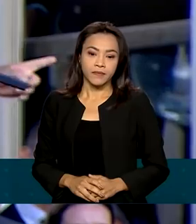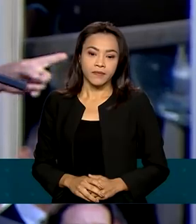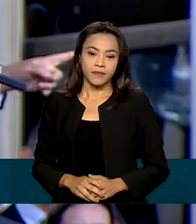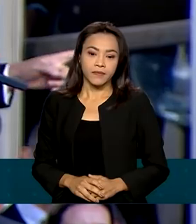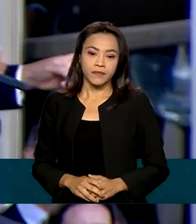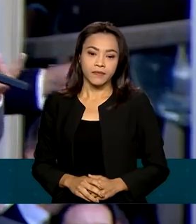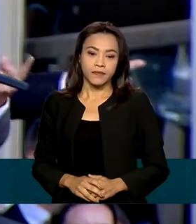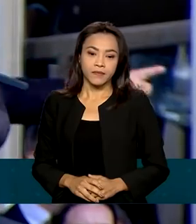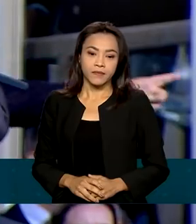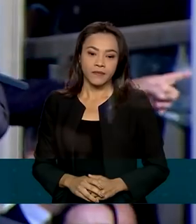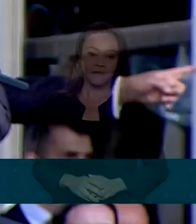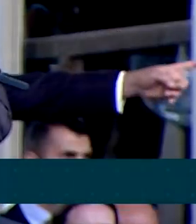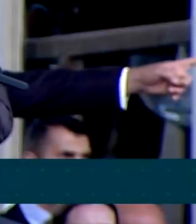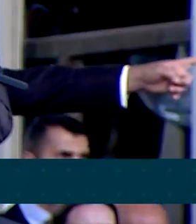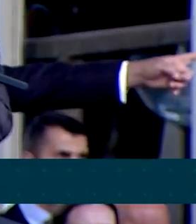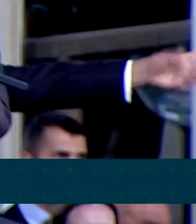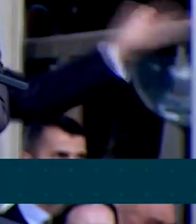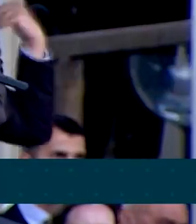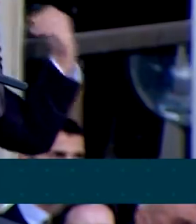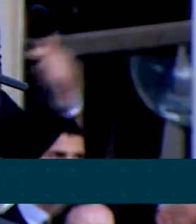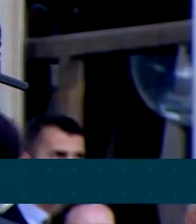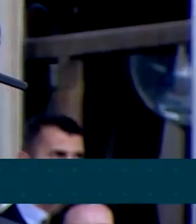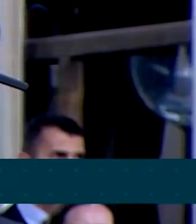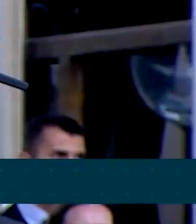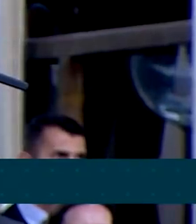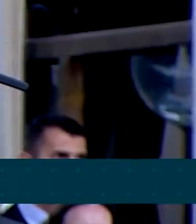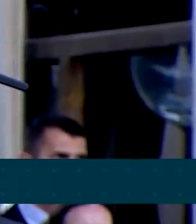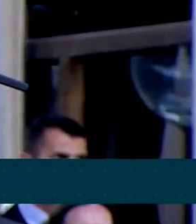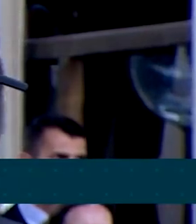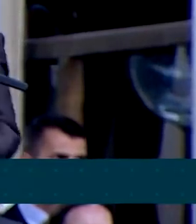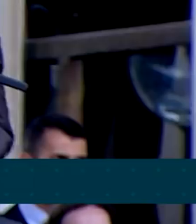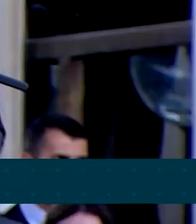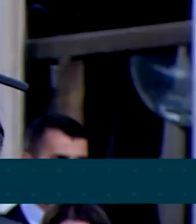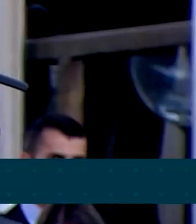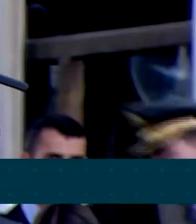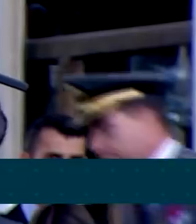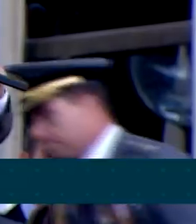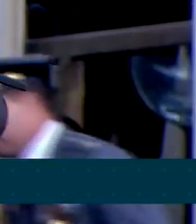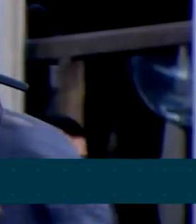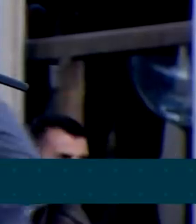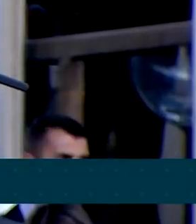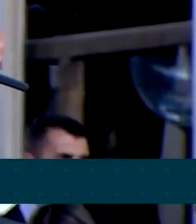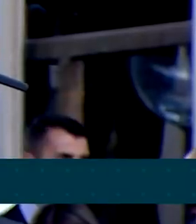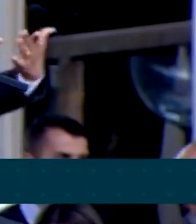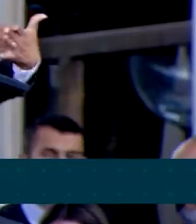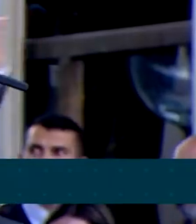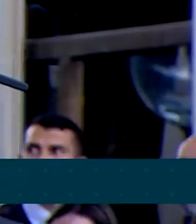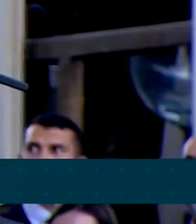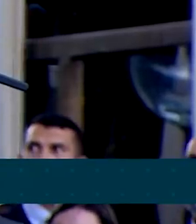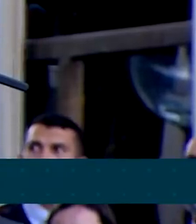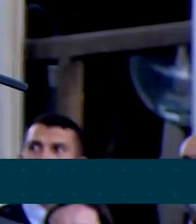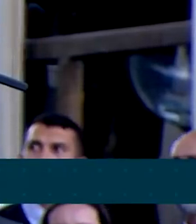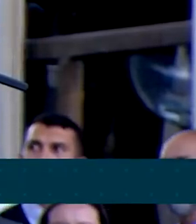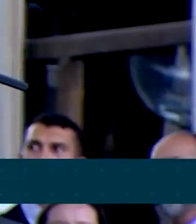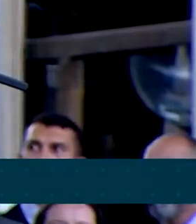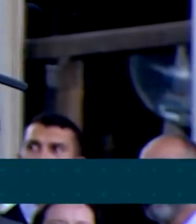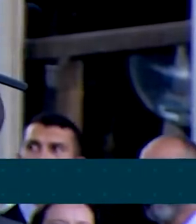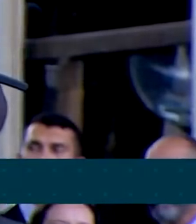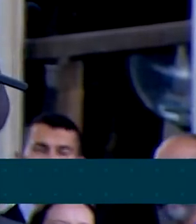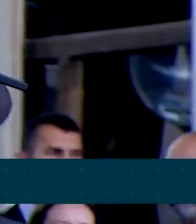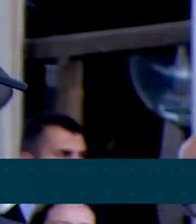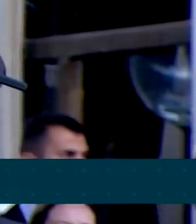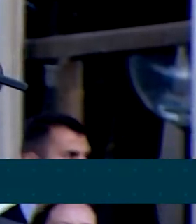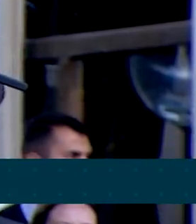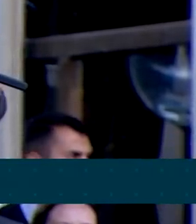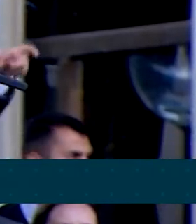tempos os sacrifícios despendidos e os desafios ultrapassados, sempre em prol da nossa gente,